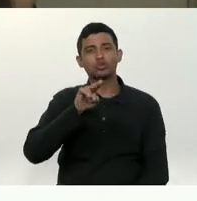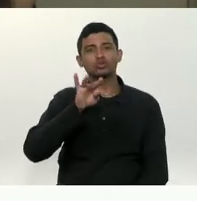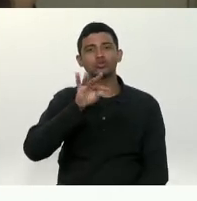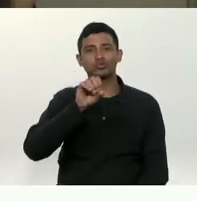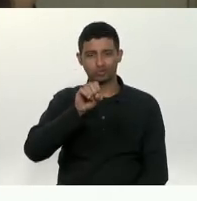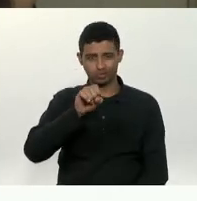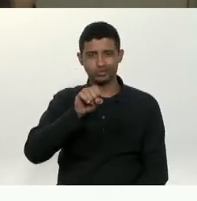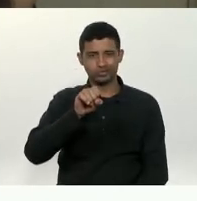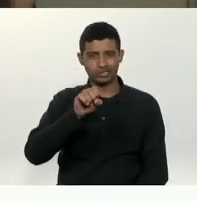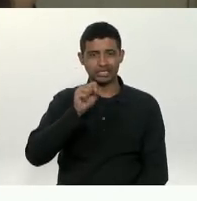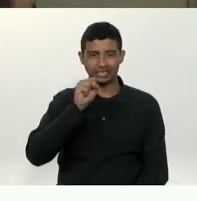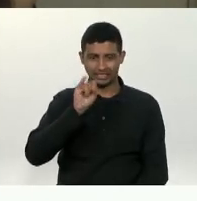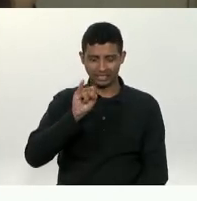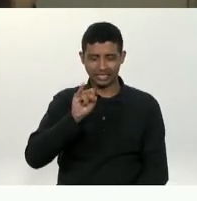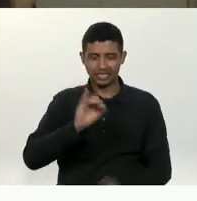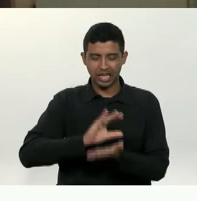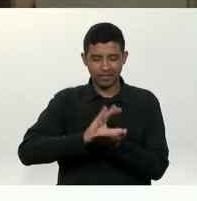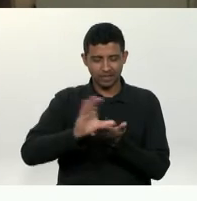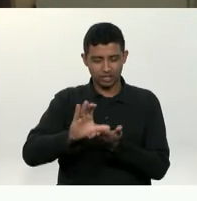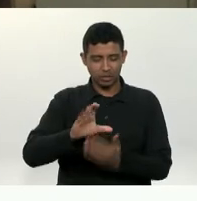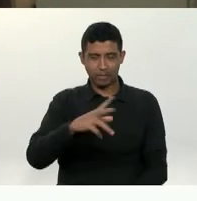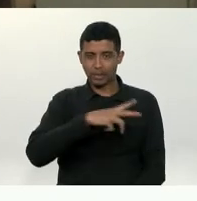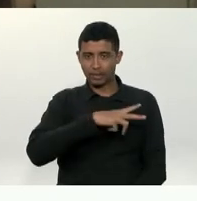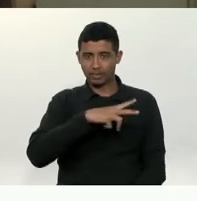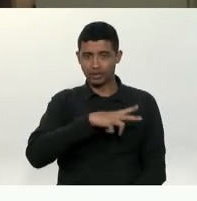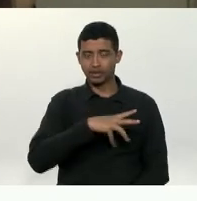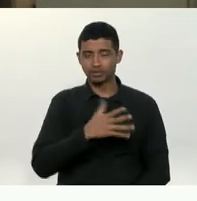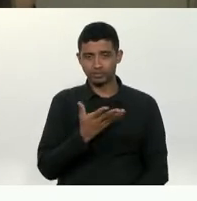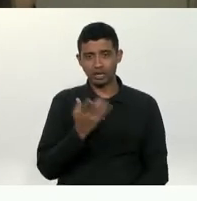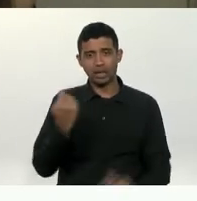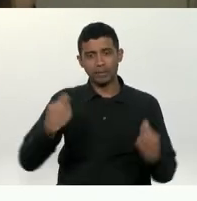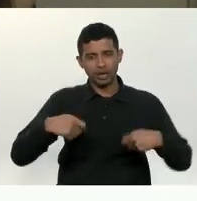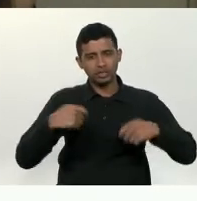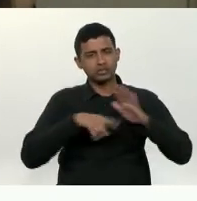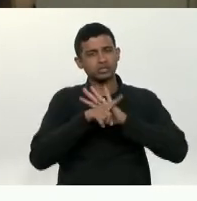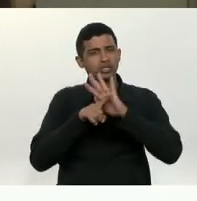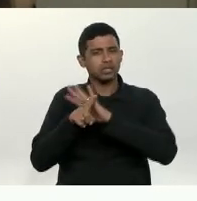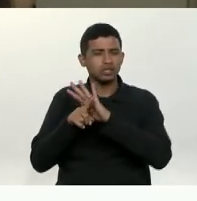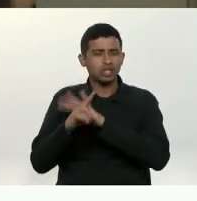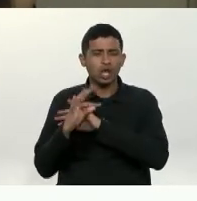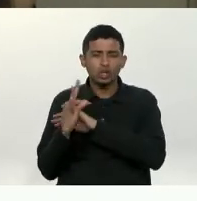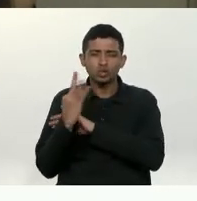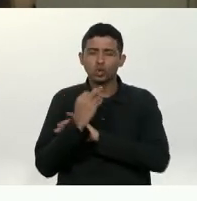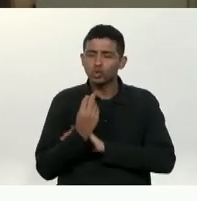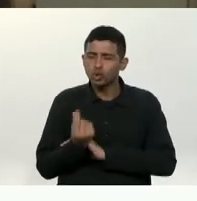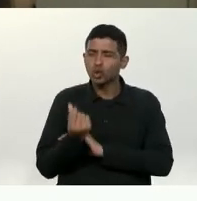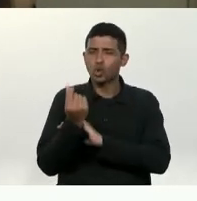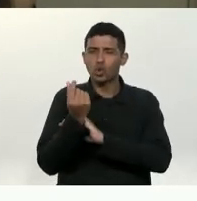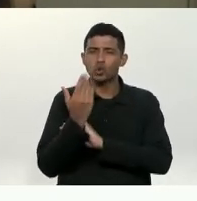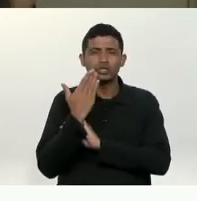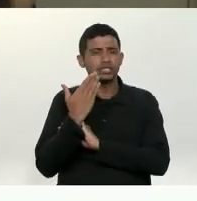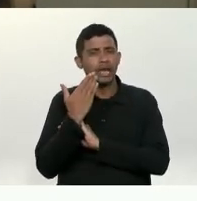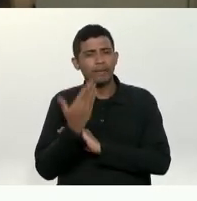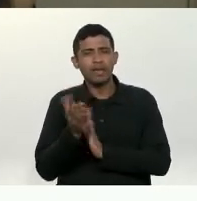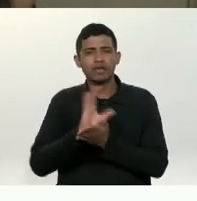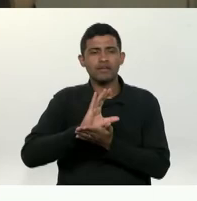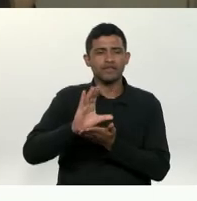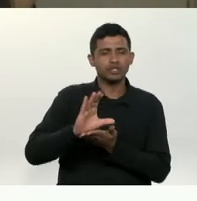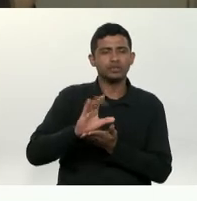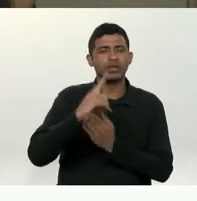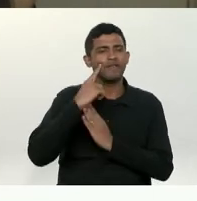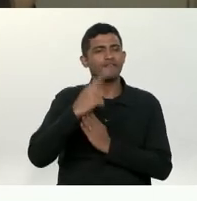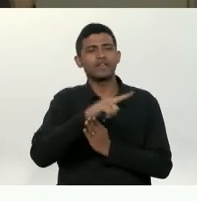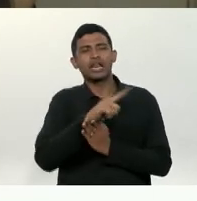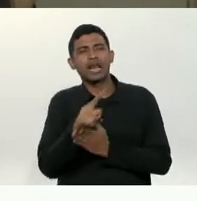se é um investimento privado, esse investimento privado deve analisar todos os custos do seu próprio investimento, analisar a demanda de mercado,